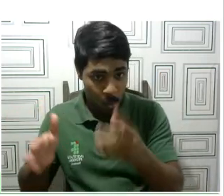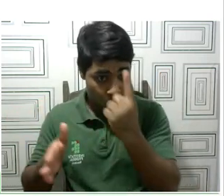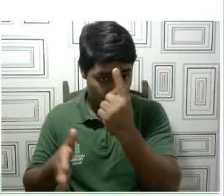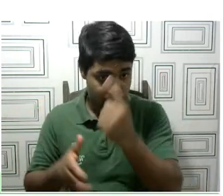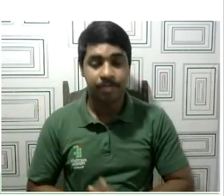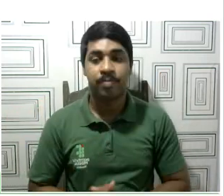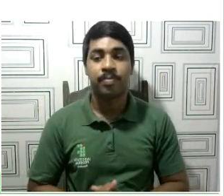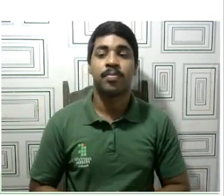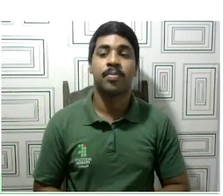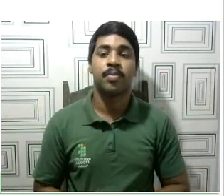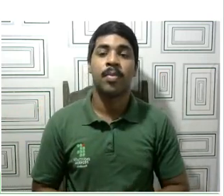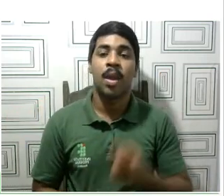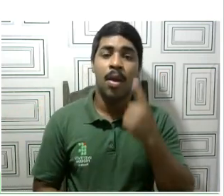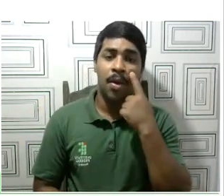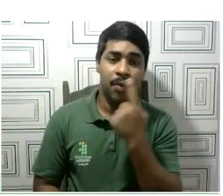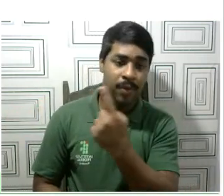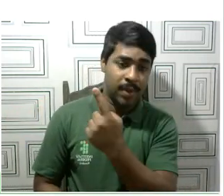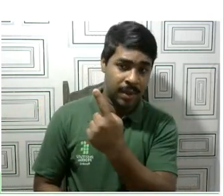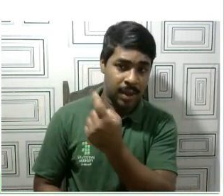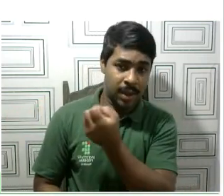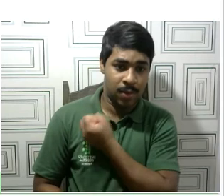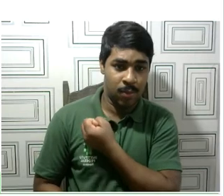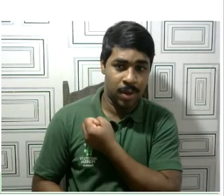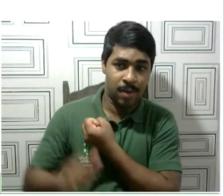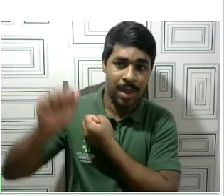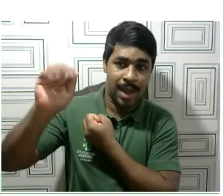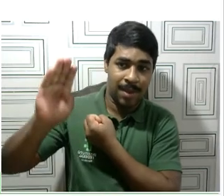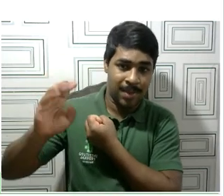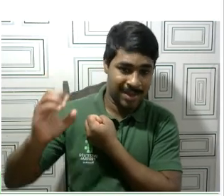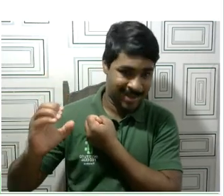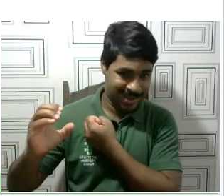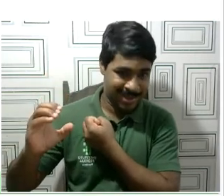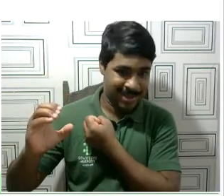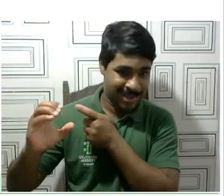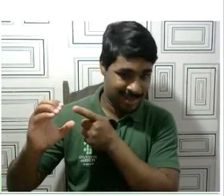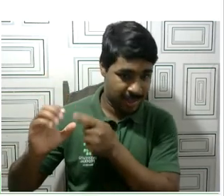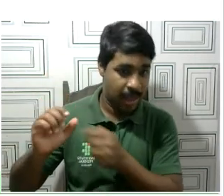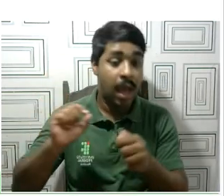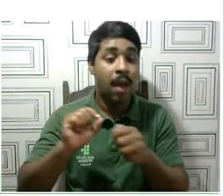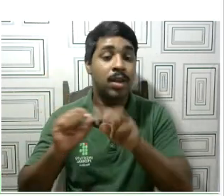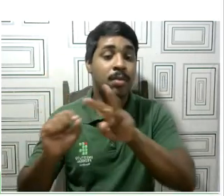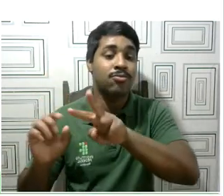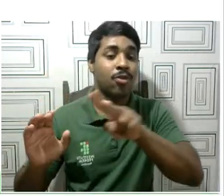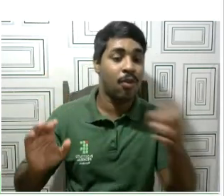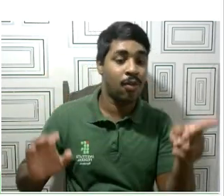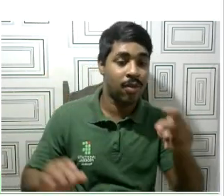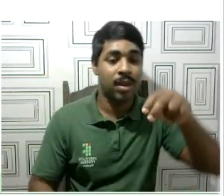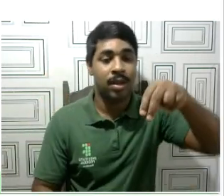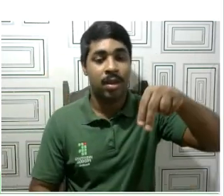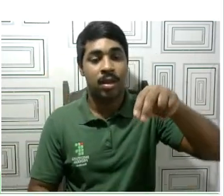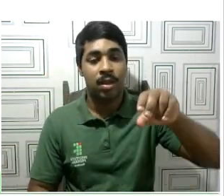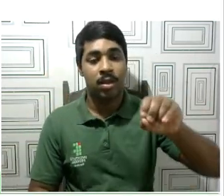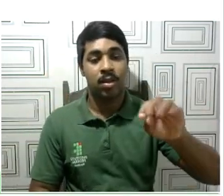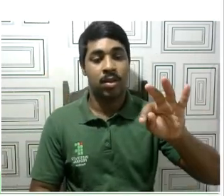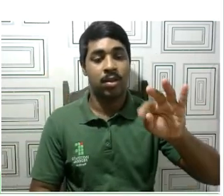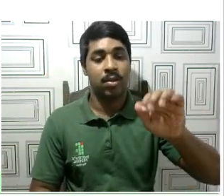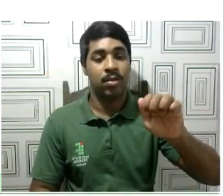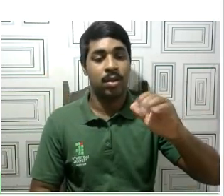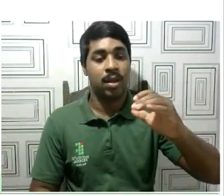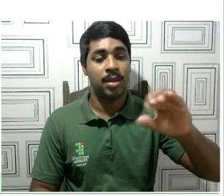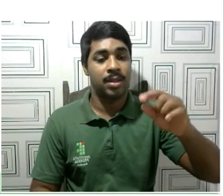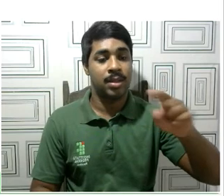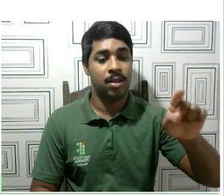Bom, escreva os números abaixo em notação científica. Nós temos aqui esses números e o nosso objetivo é escrever eles em notação científica,